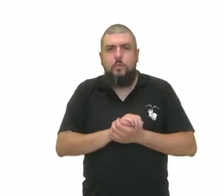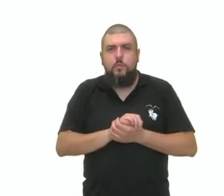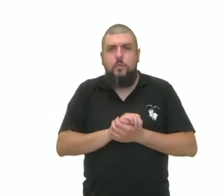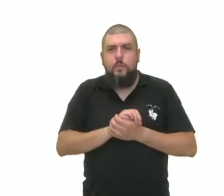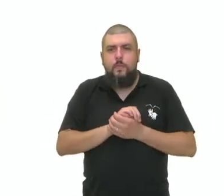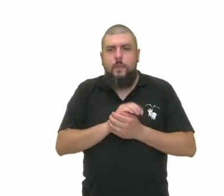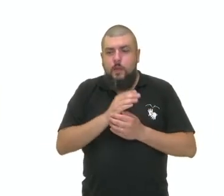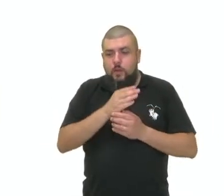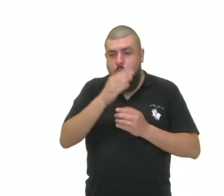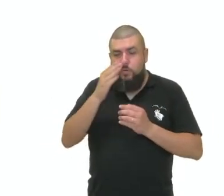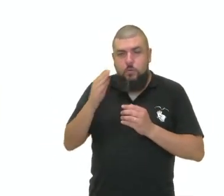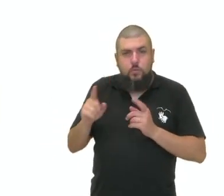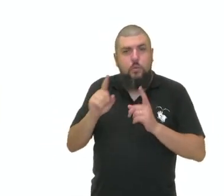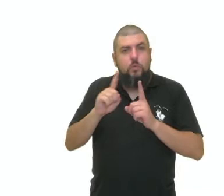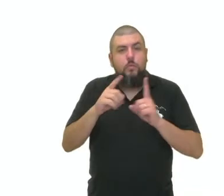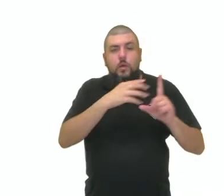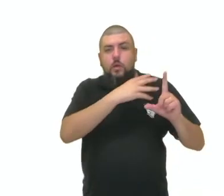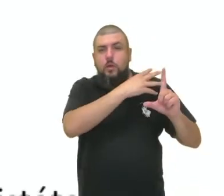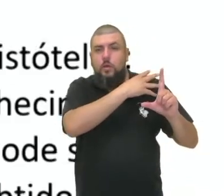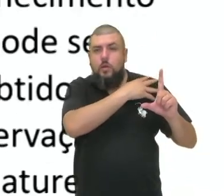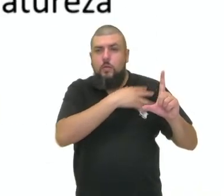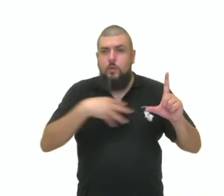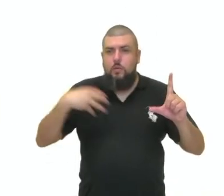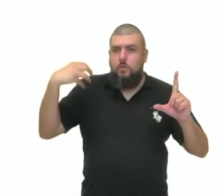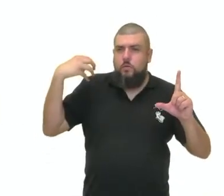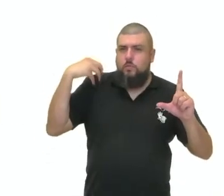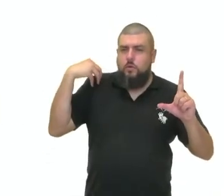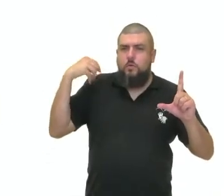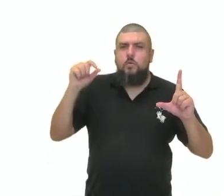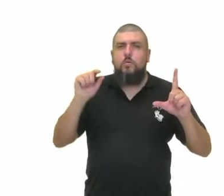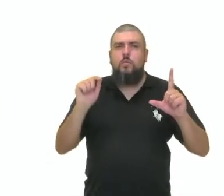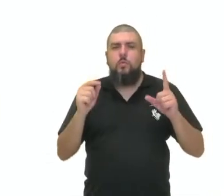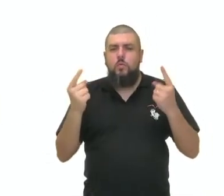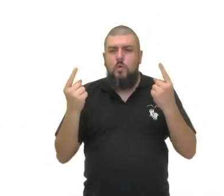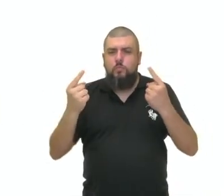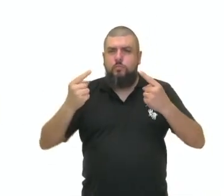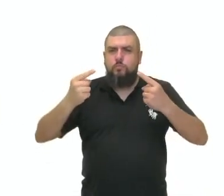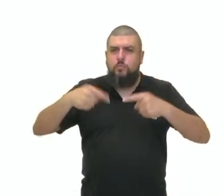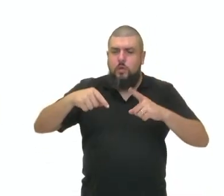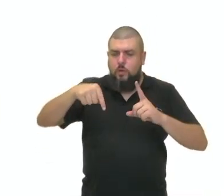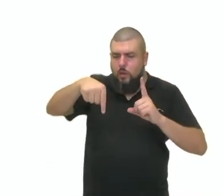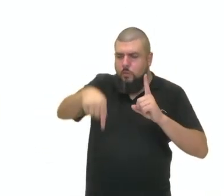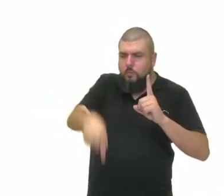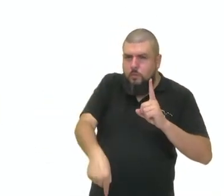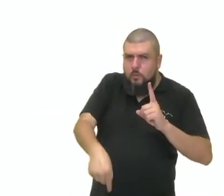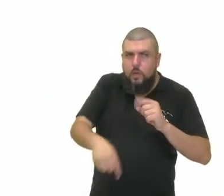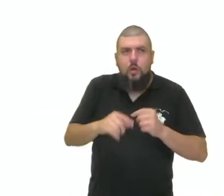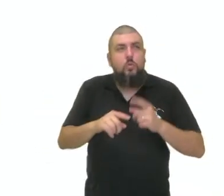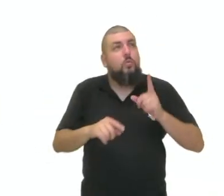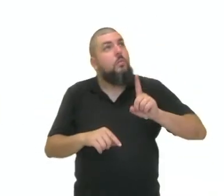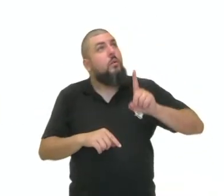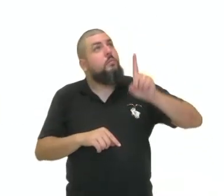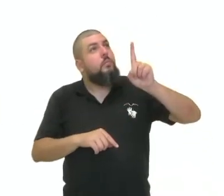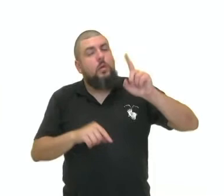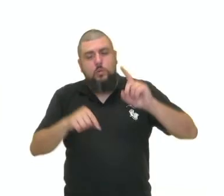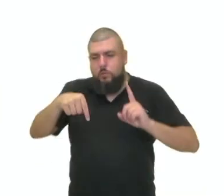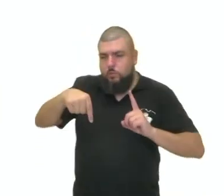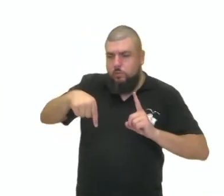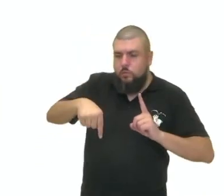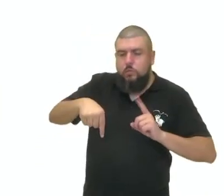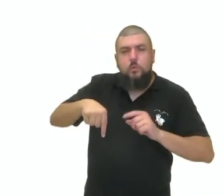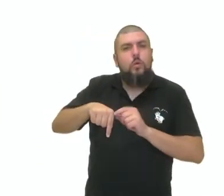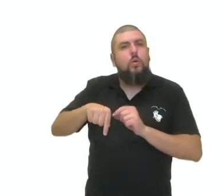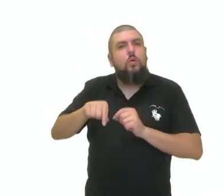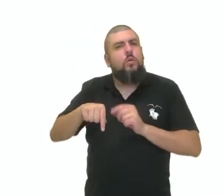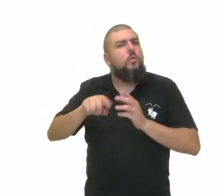Aristóteles aponta para baixo, representando que o conhecimento pode ser obtido na